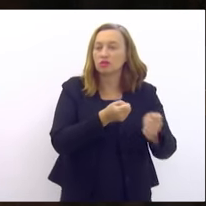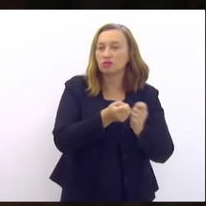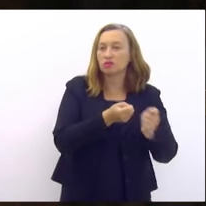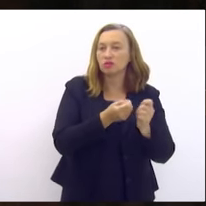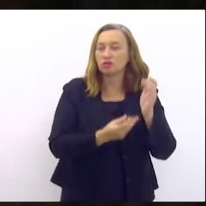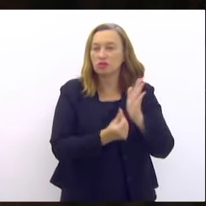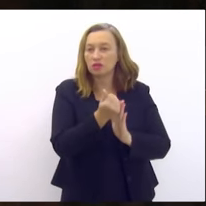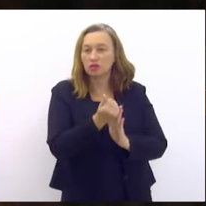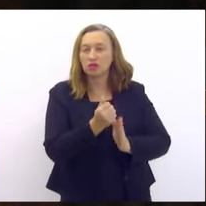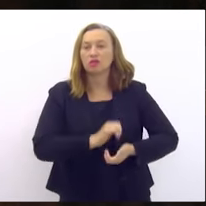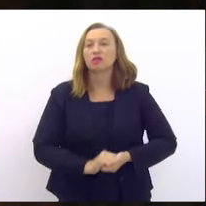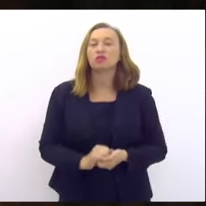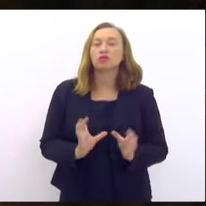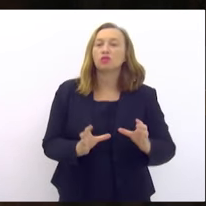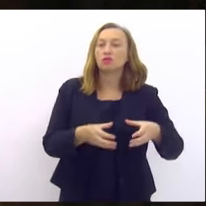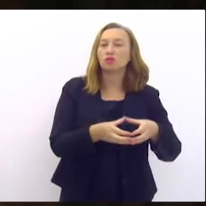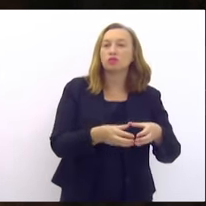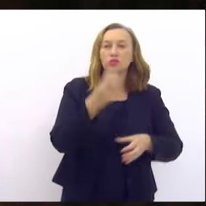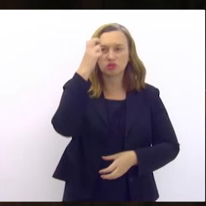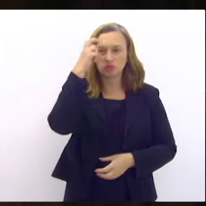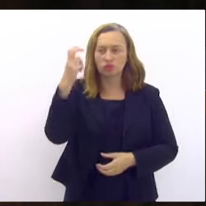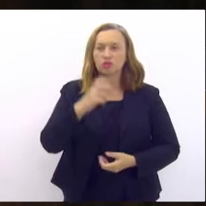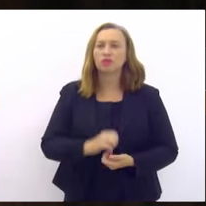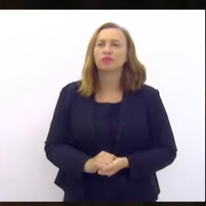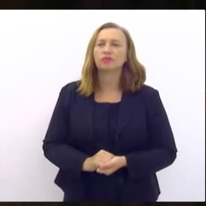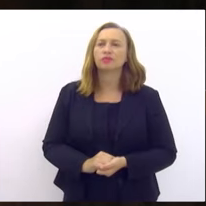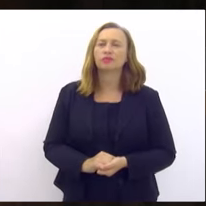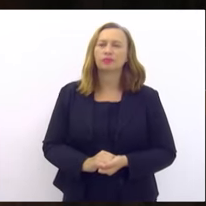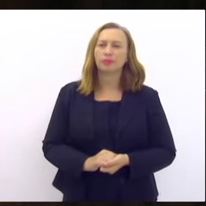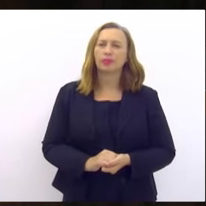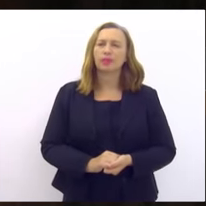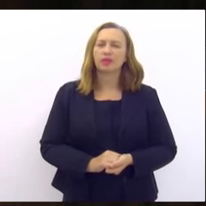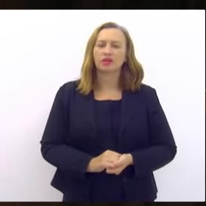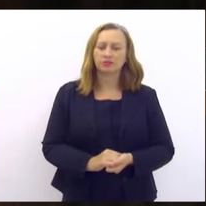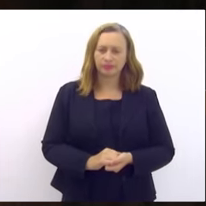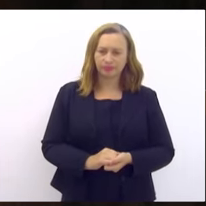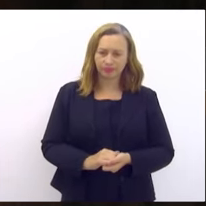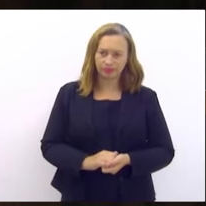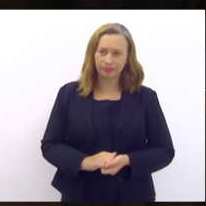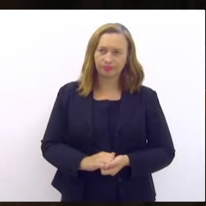controle pela comissão de Cultura